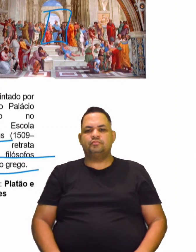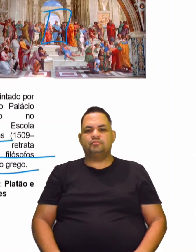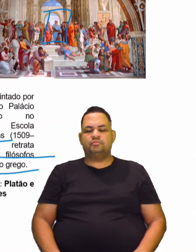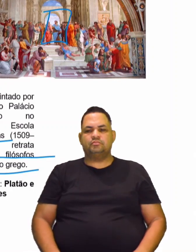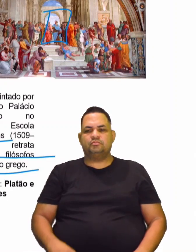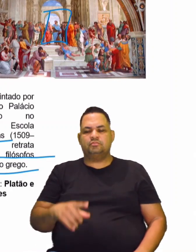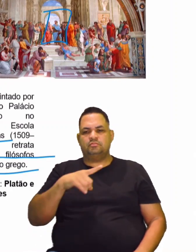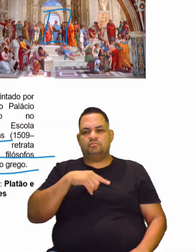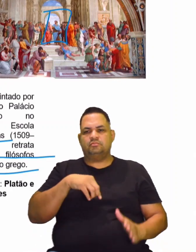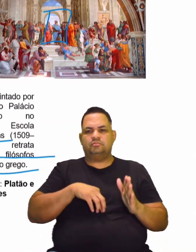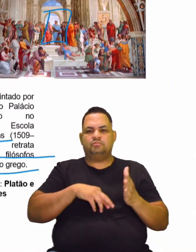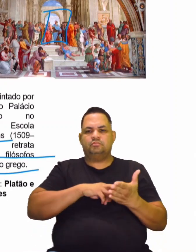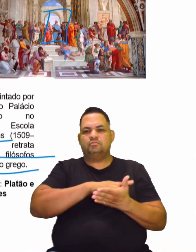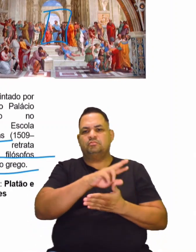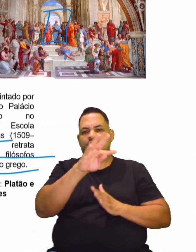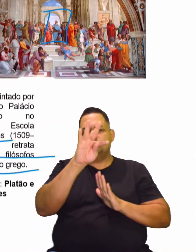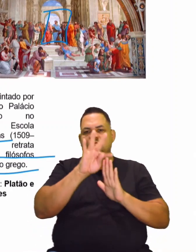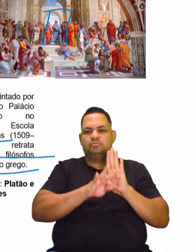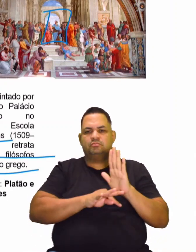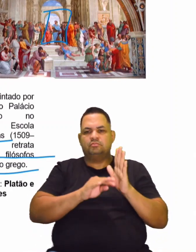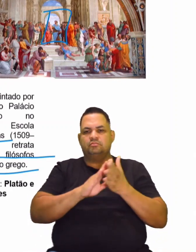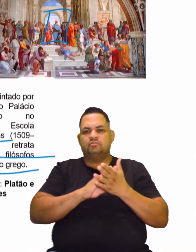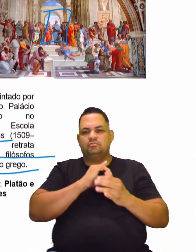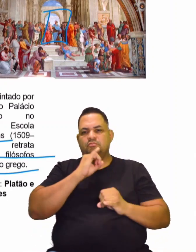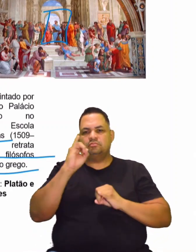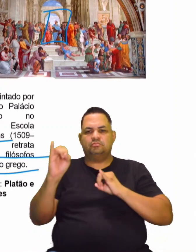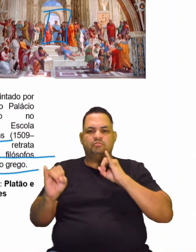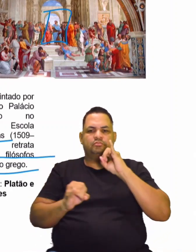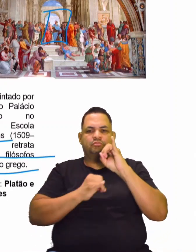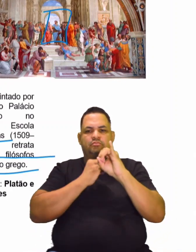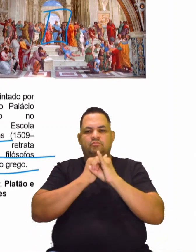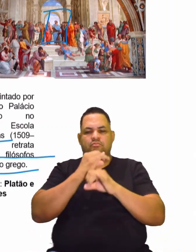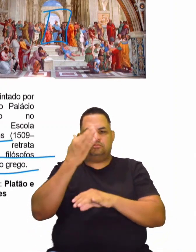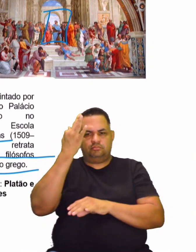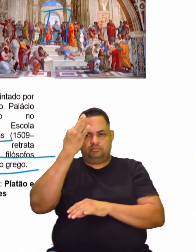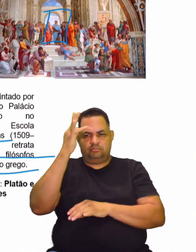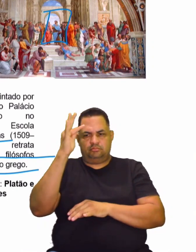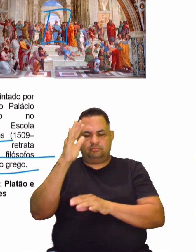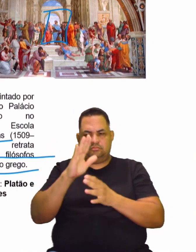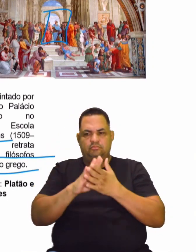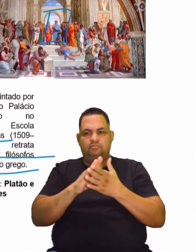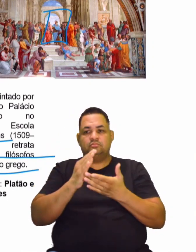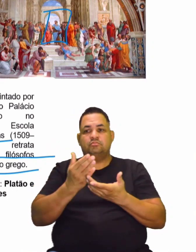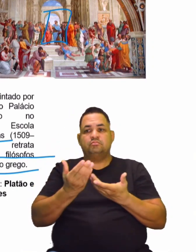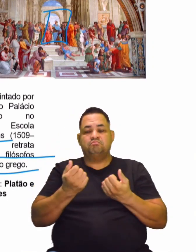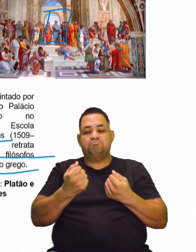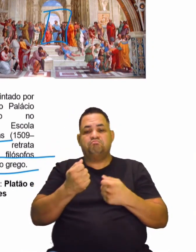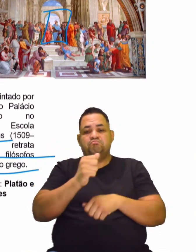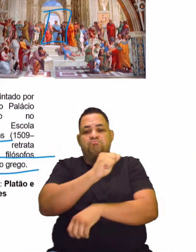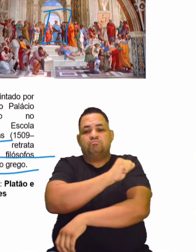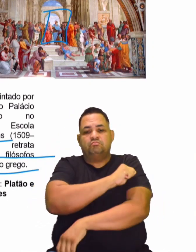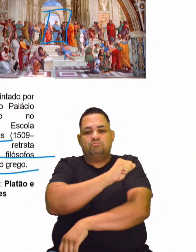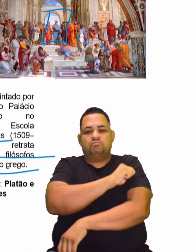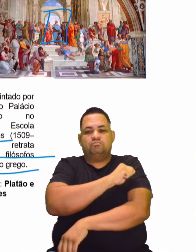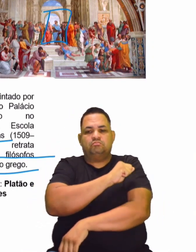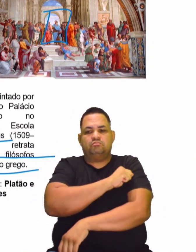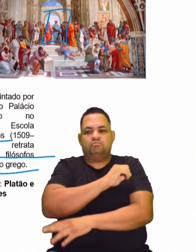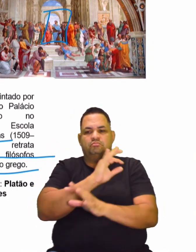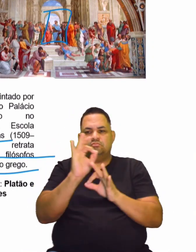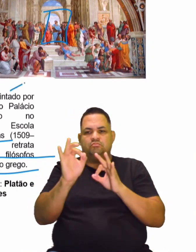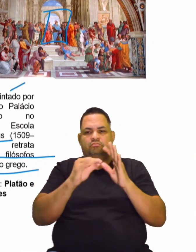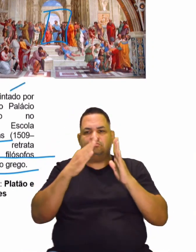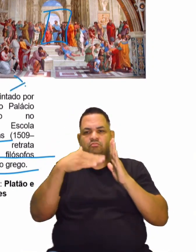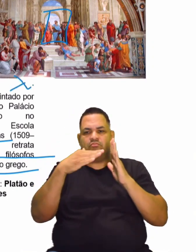textos na internet desses filósofos. Muito bem, estudante, apesar que essa imagem ela foi construída, né, por